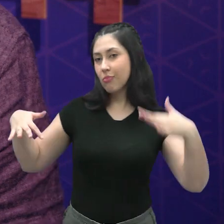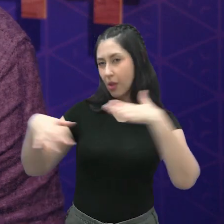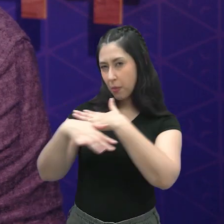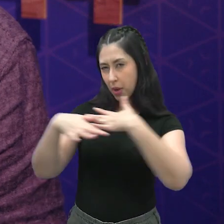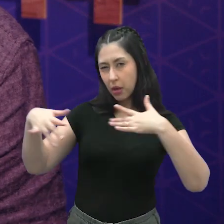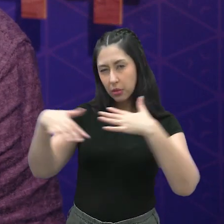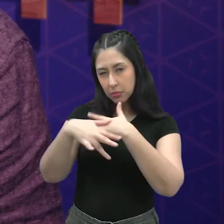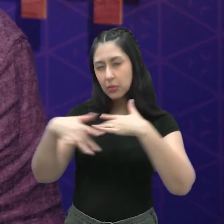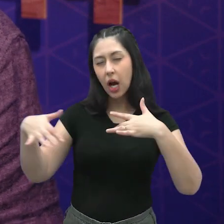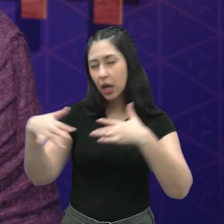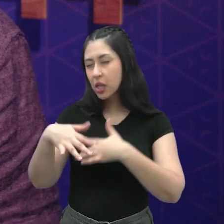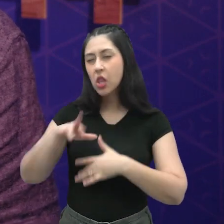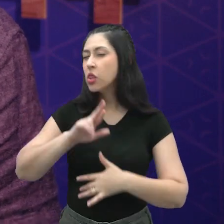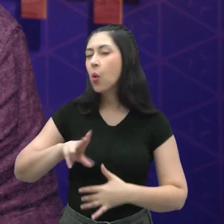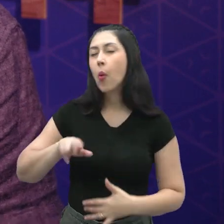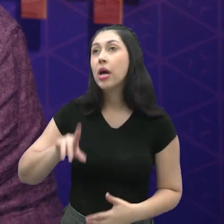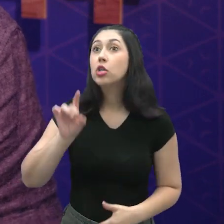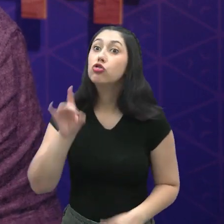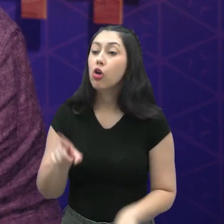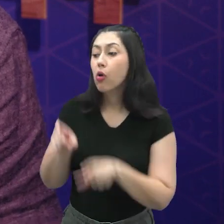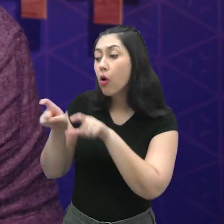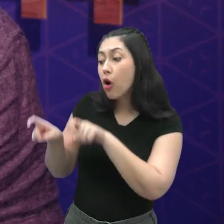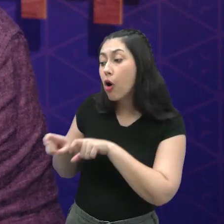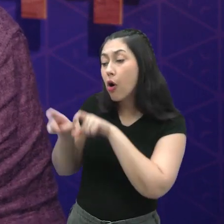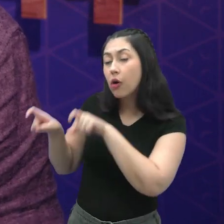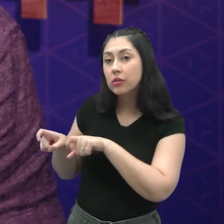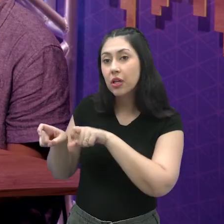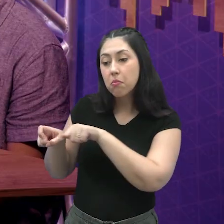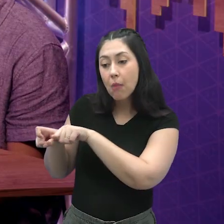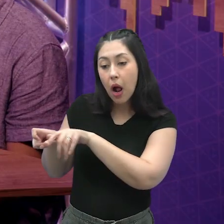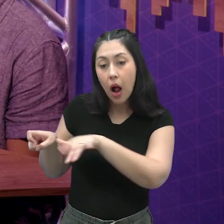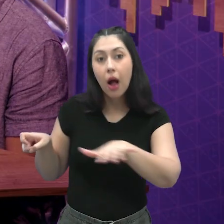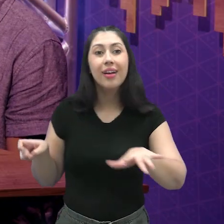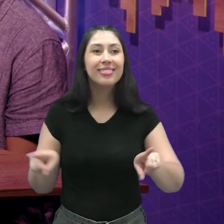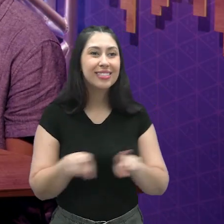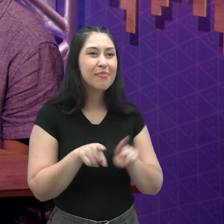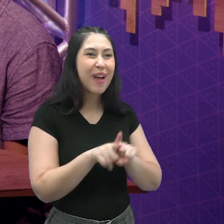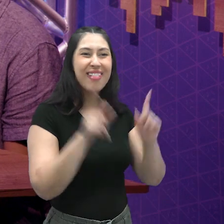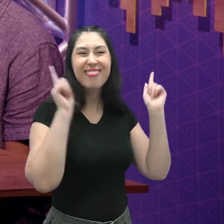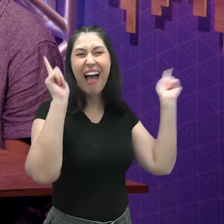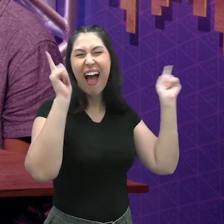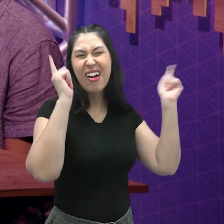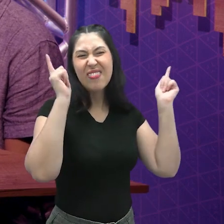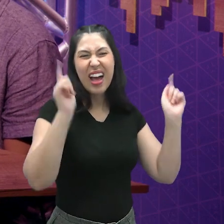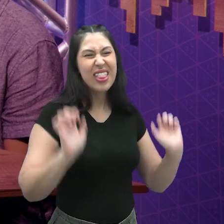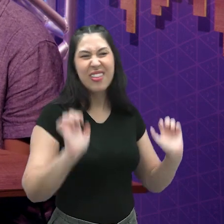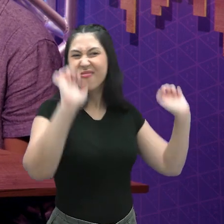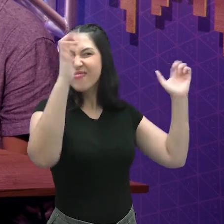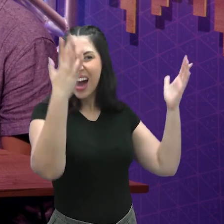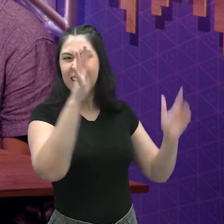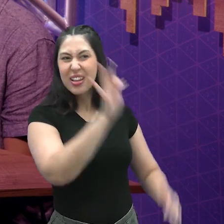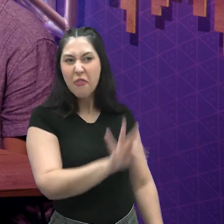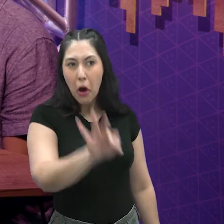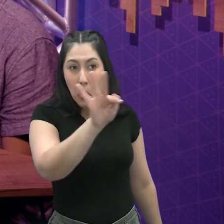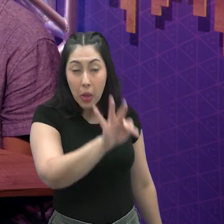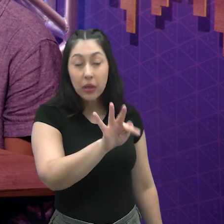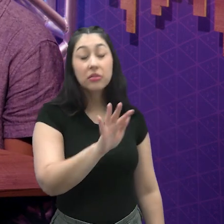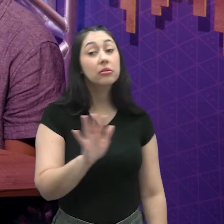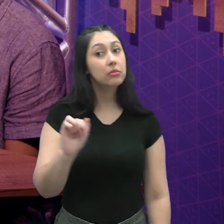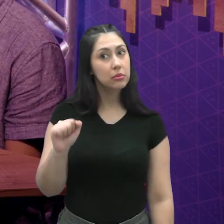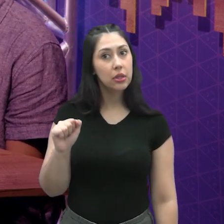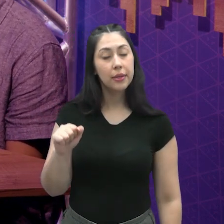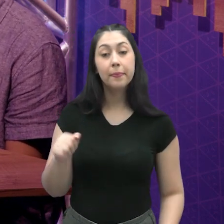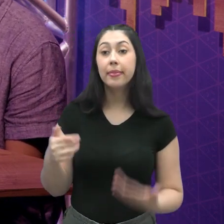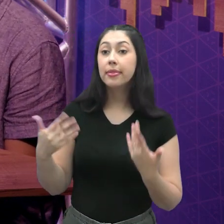região urbana, né? Não só na região rural. Isso, E nas aí, festas, baladas, faculdades. Enfim, e